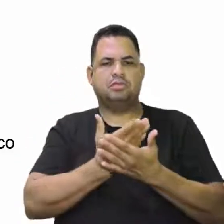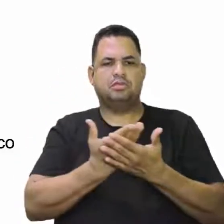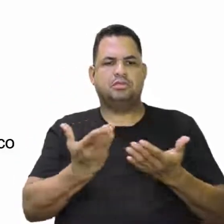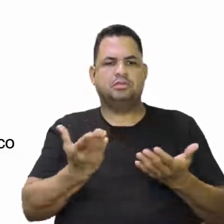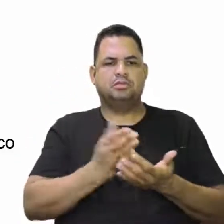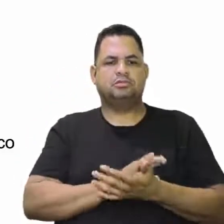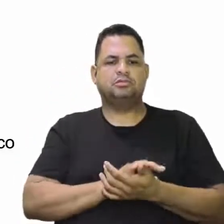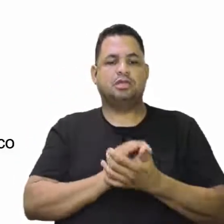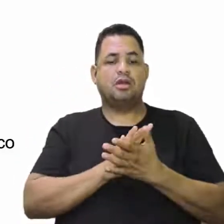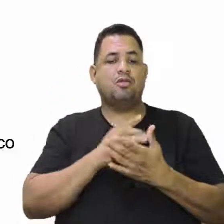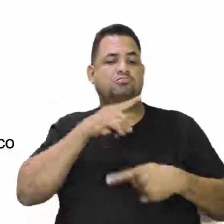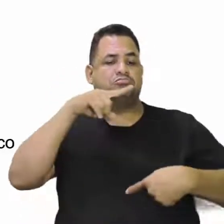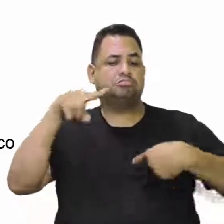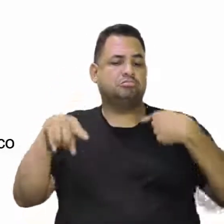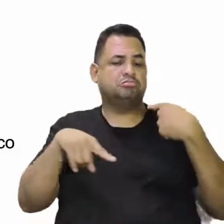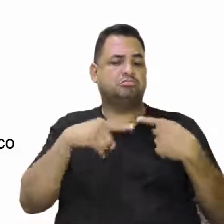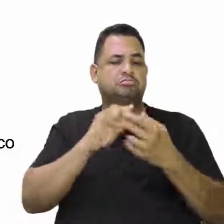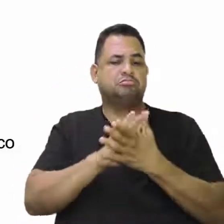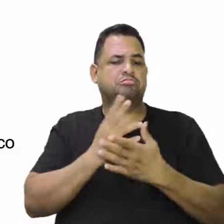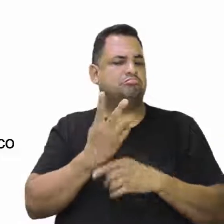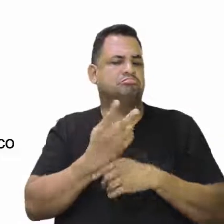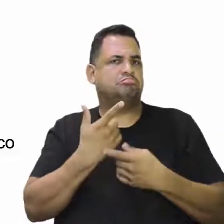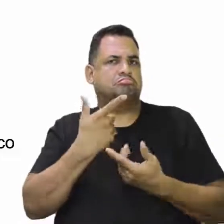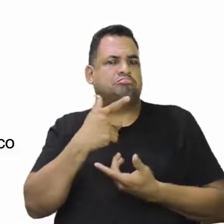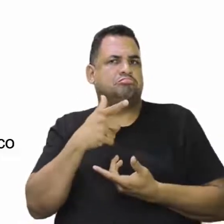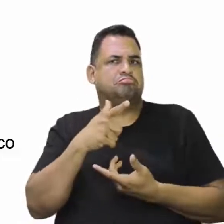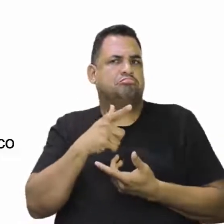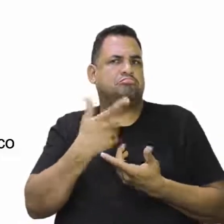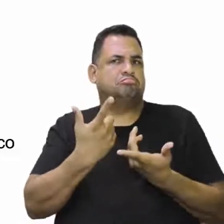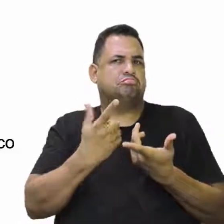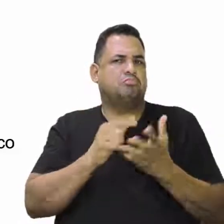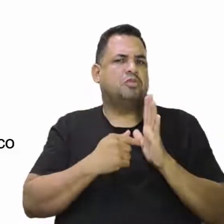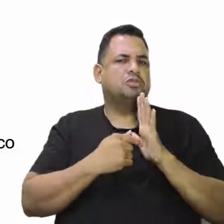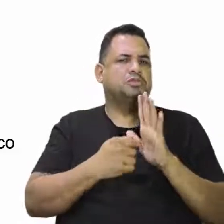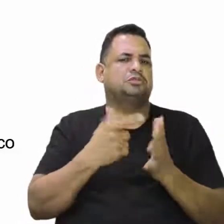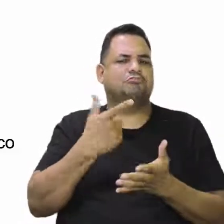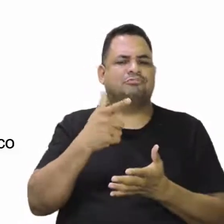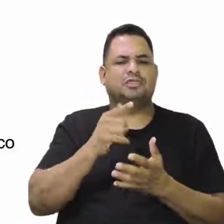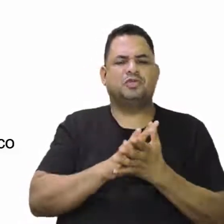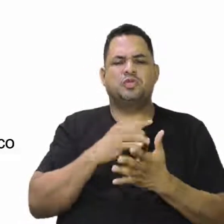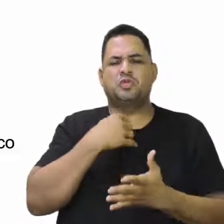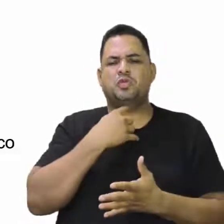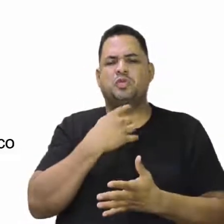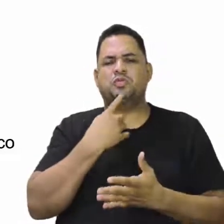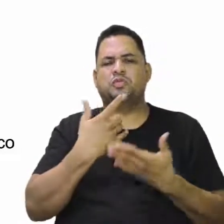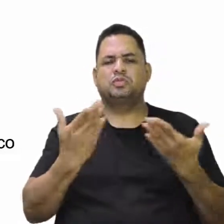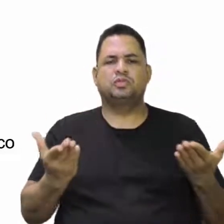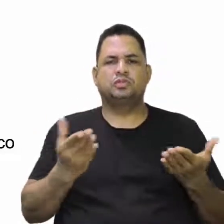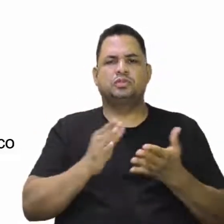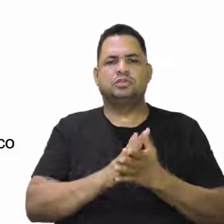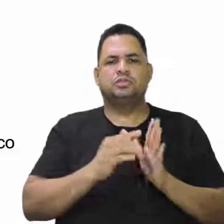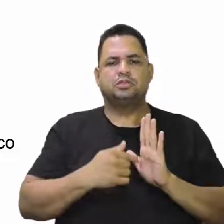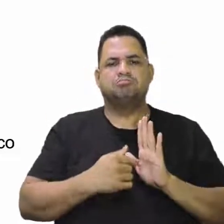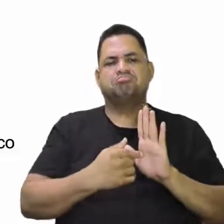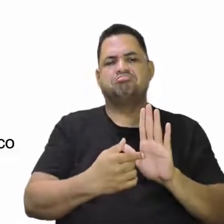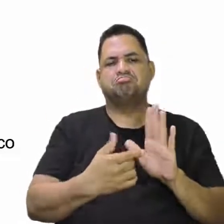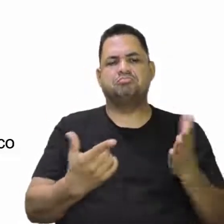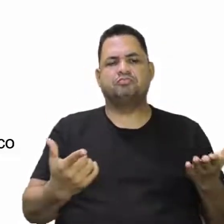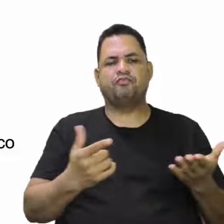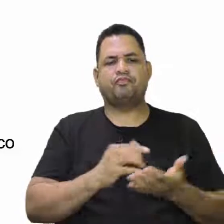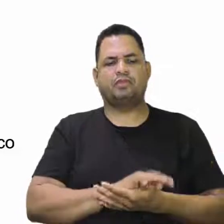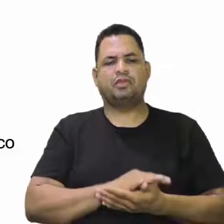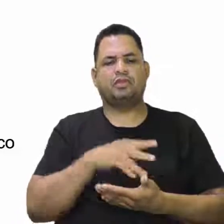e objetiva. Ela procura não deixar duplicidade ali no contexto a qual ela está